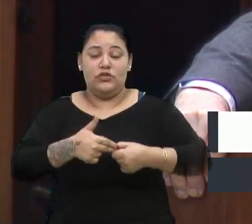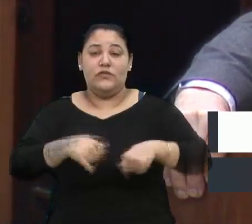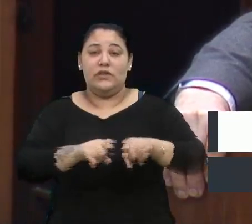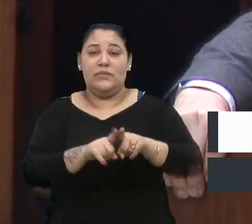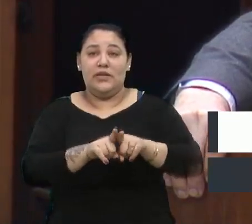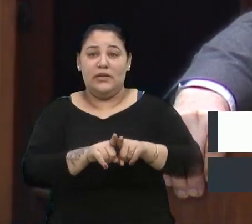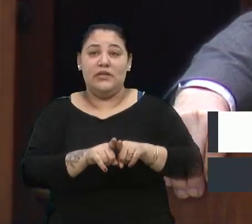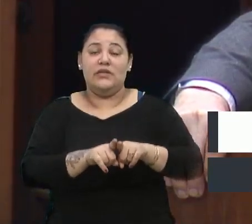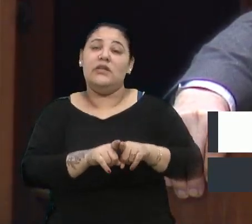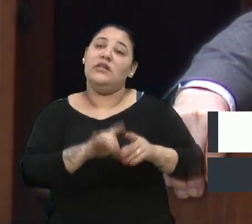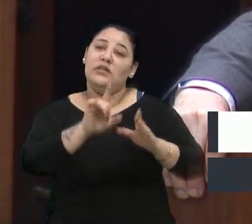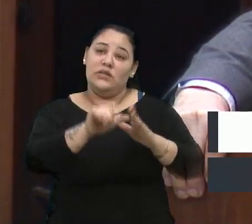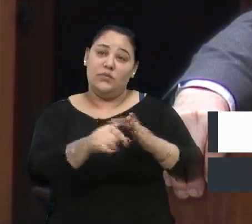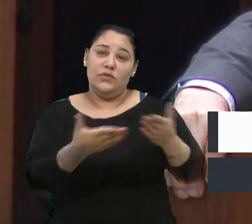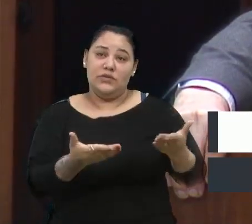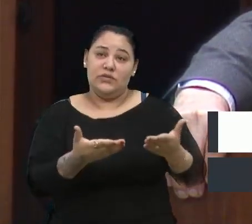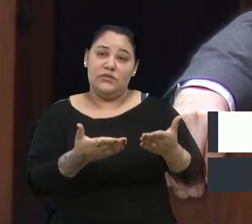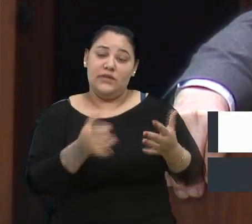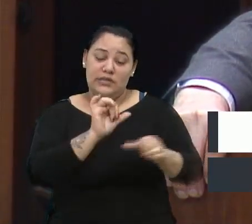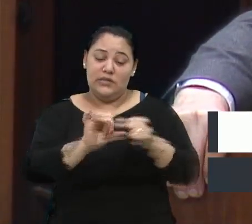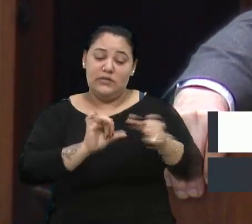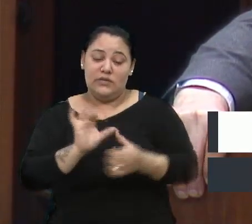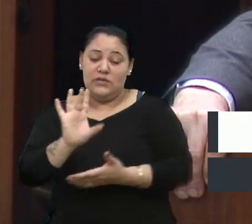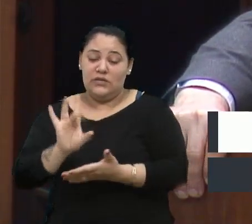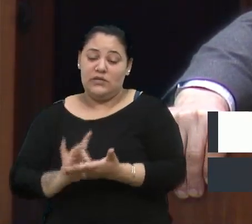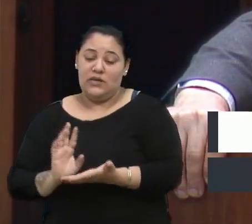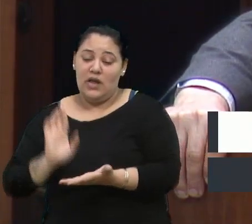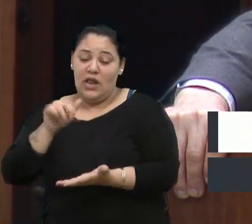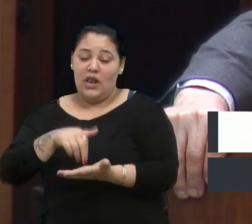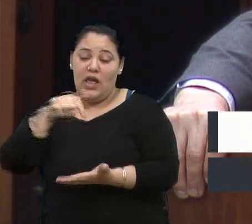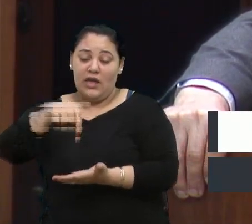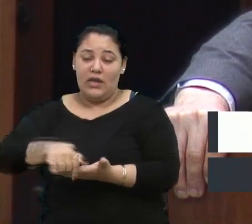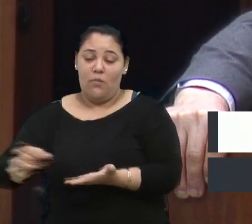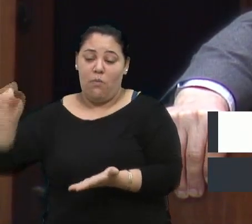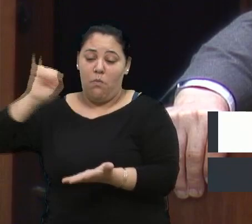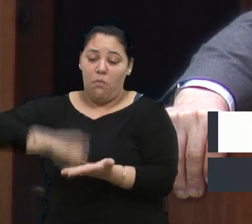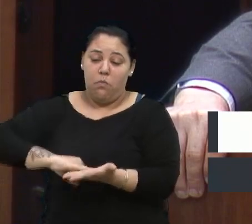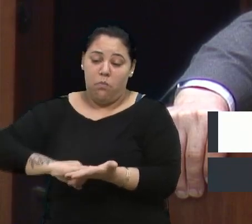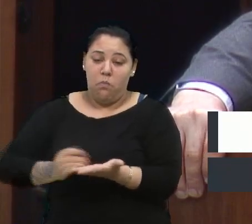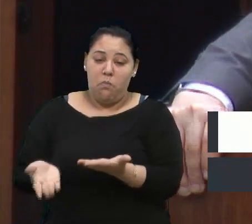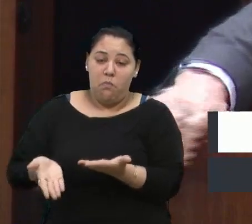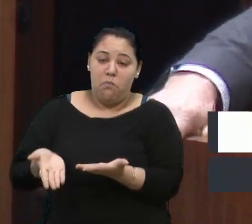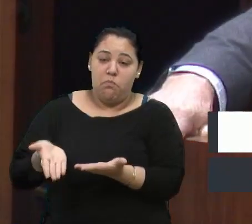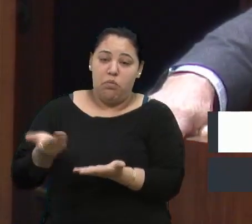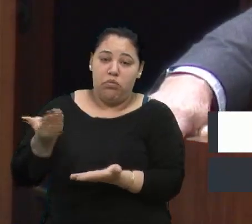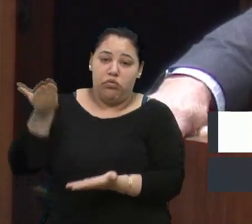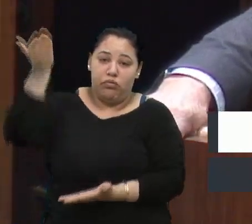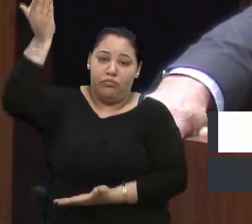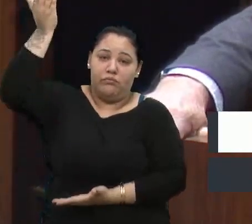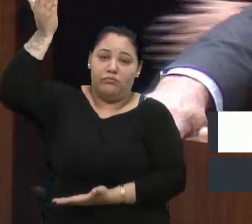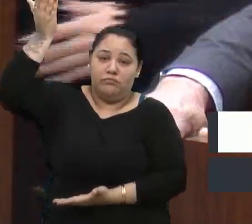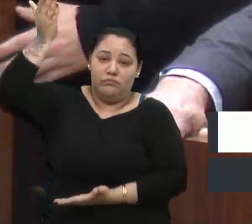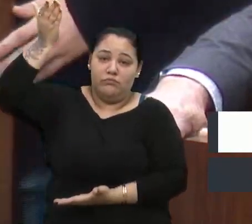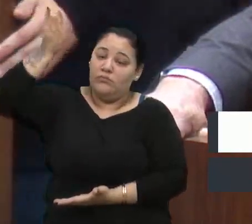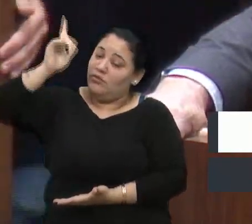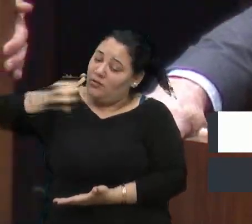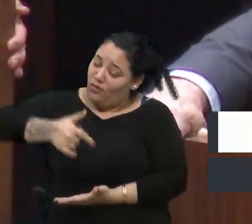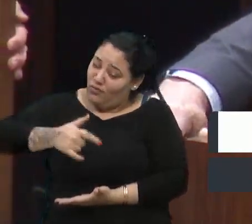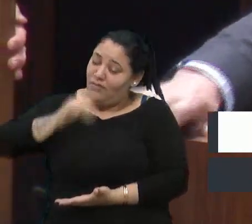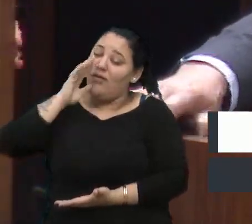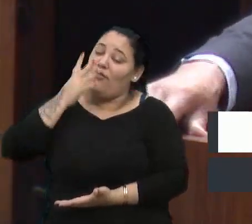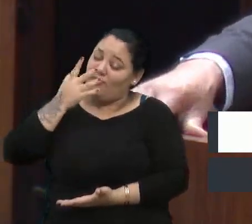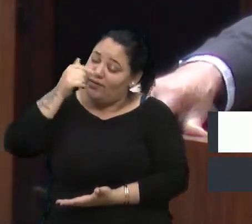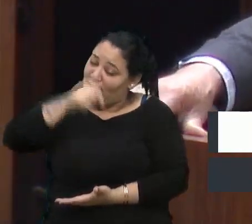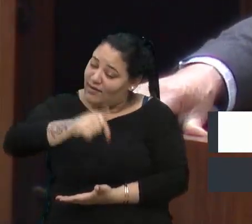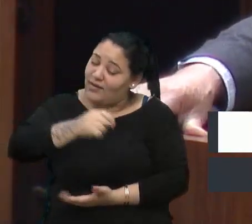logo se torna realidade aqui da nossa inflação subindo. Então, consequência logo virou, mas vou